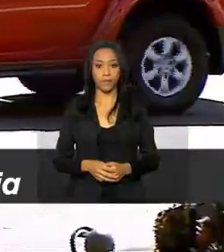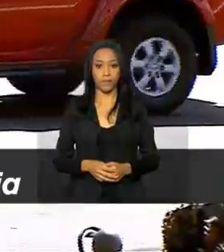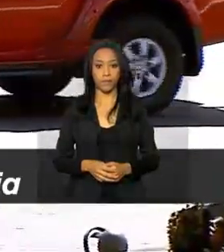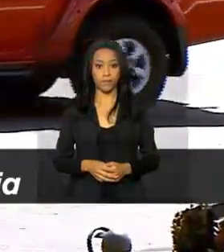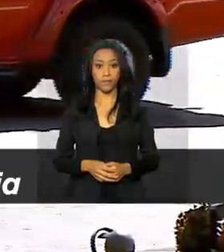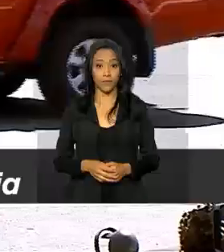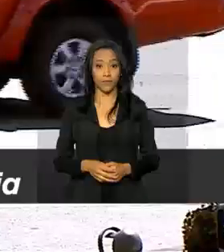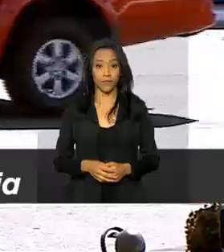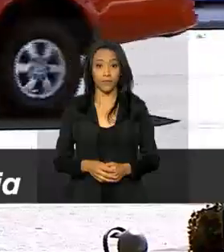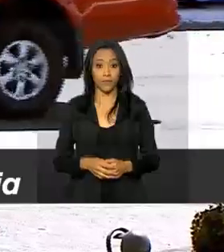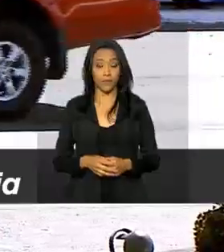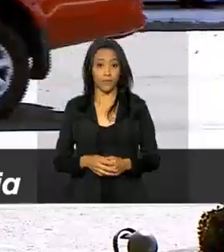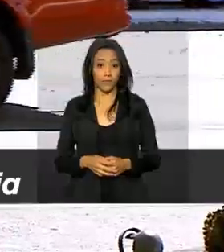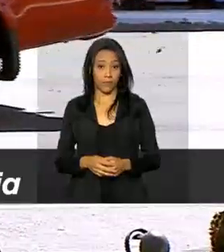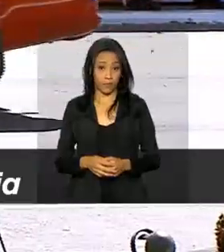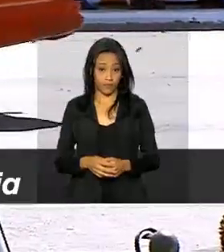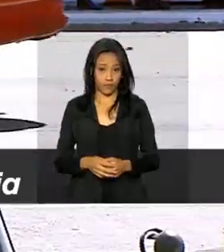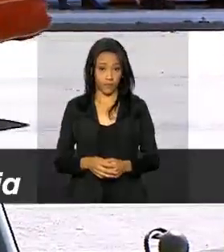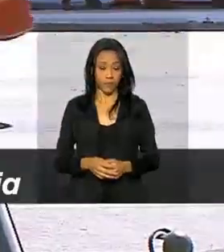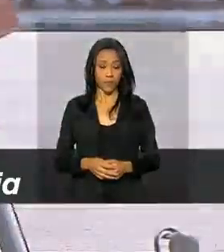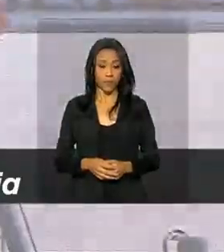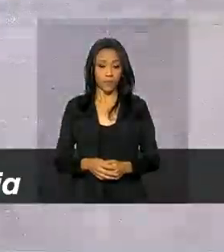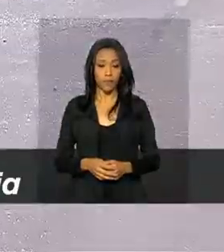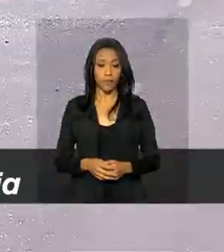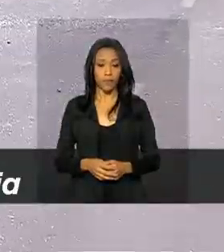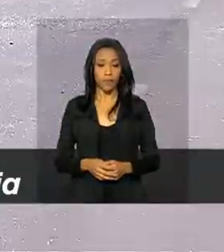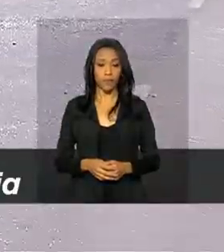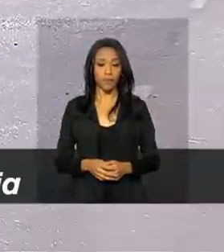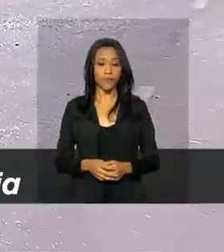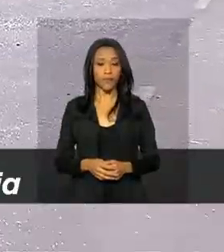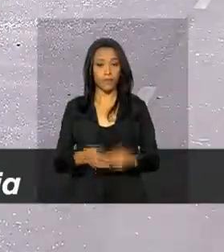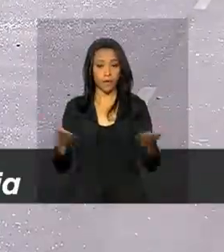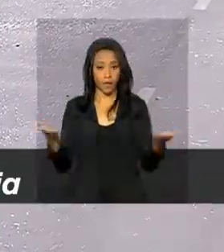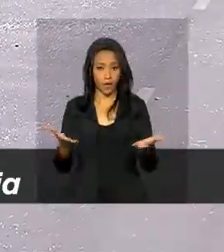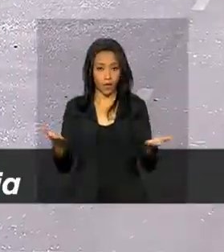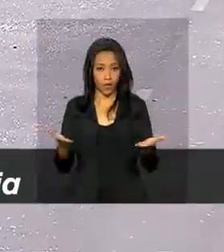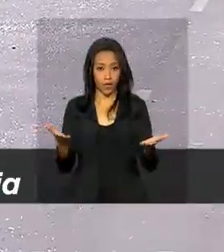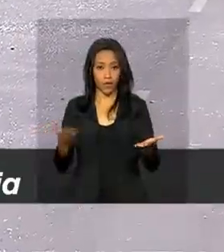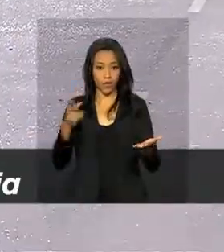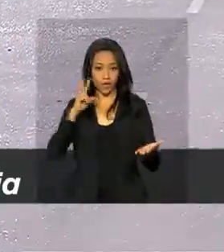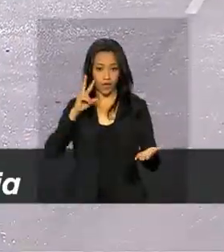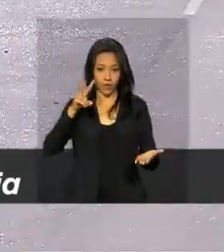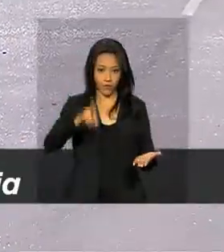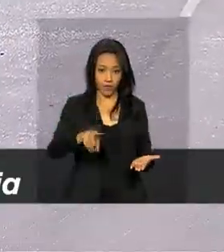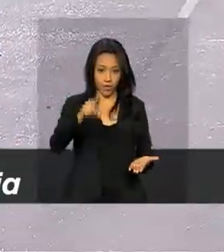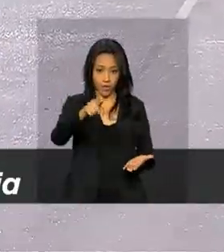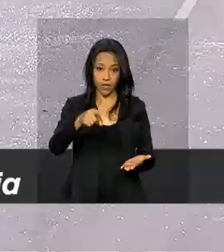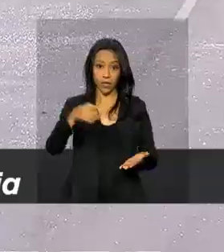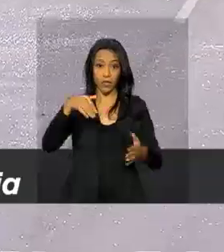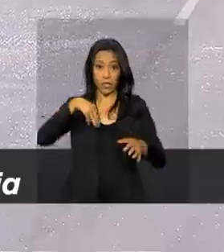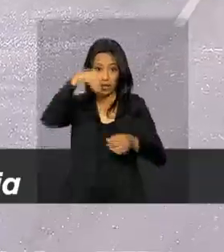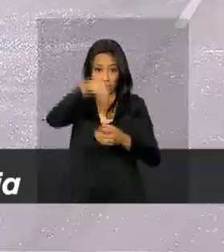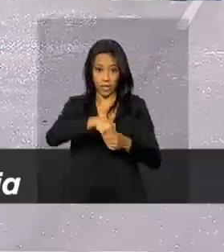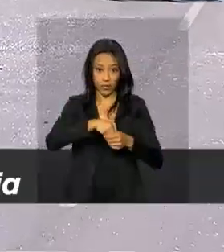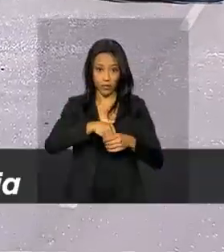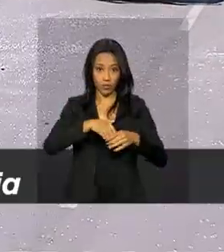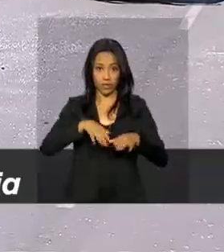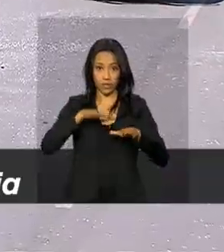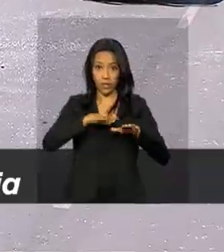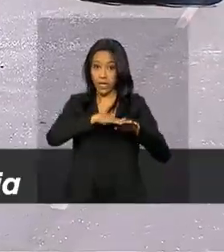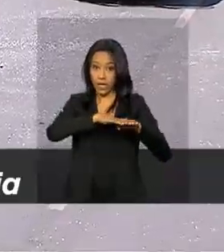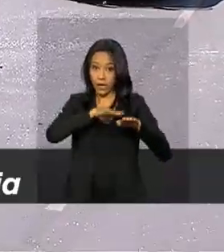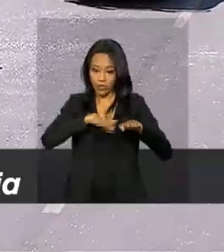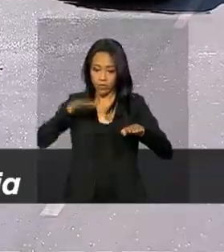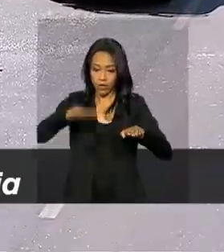Iniciando praticamente, Coronel Demúlti. Isso, vimos no primeiro plano ali o comandante do desfile com o seu estado-maior, o general Denis. E abrindo